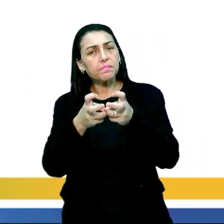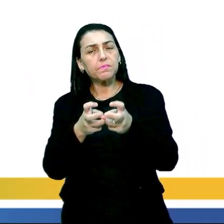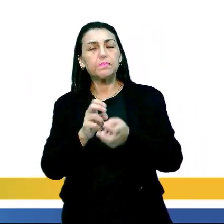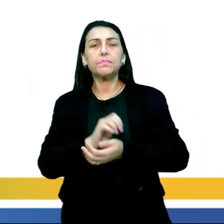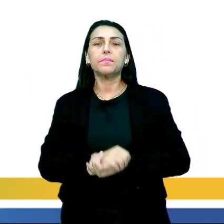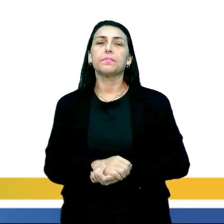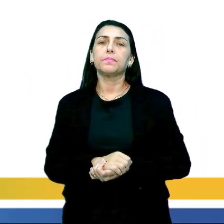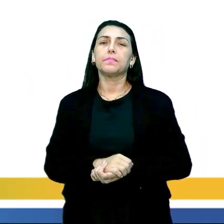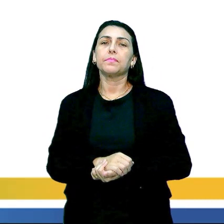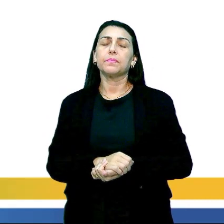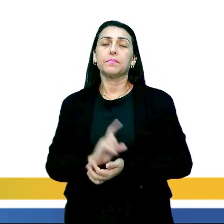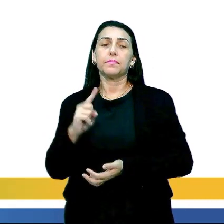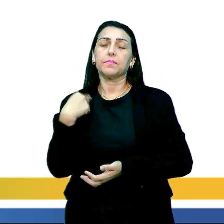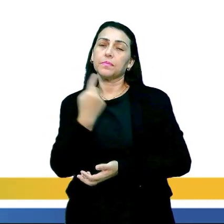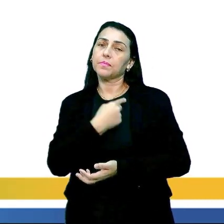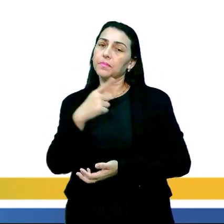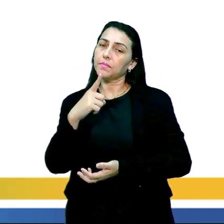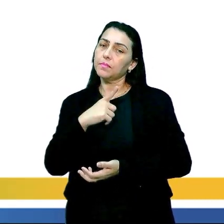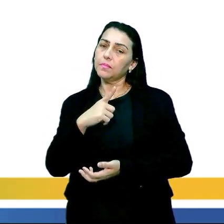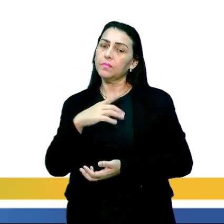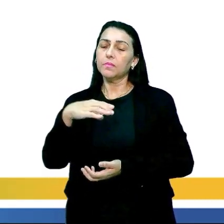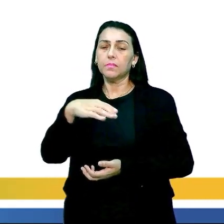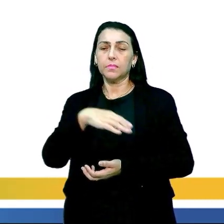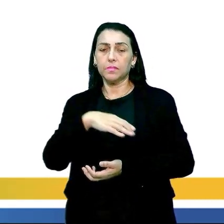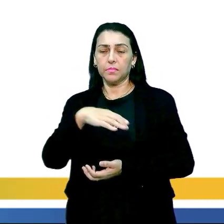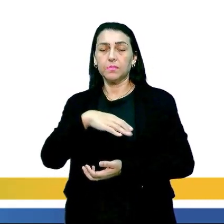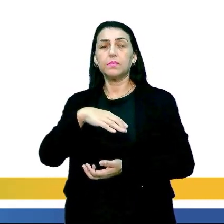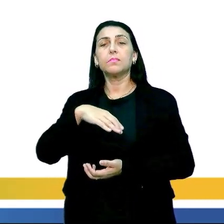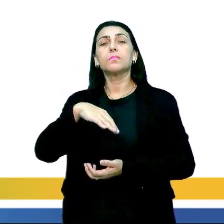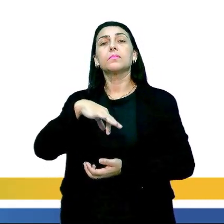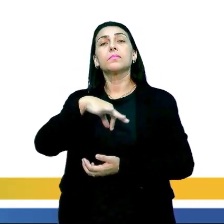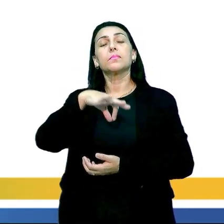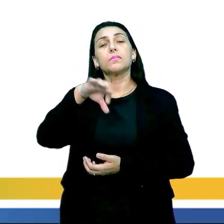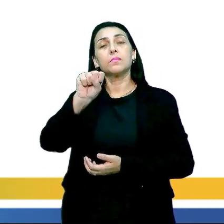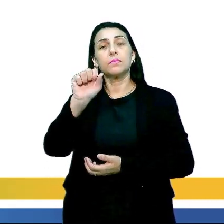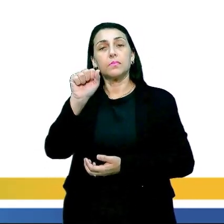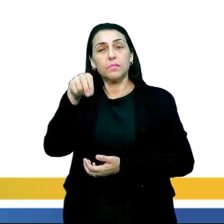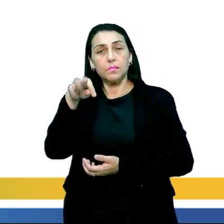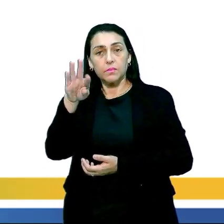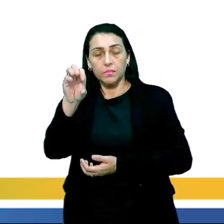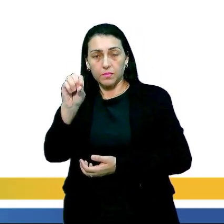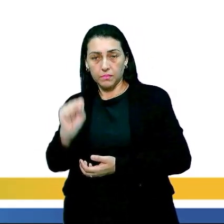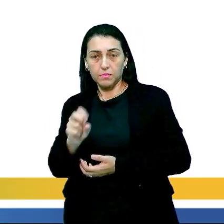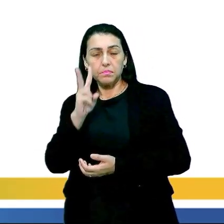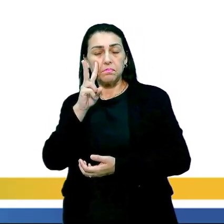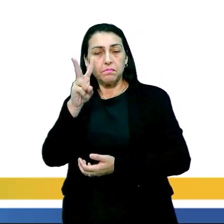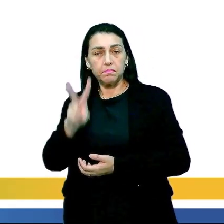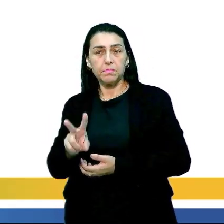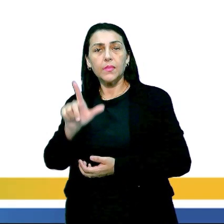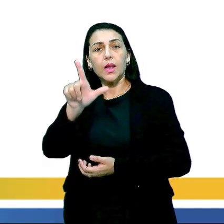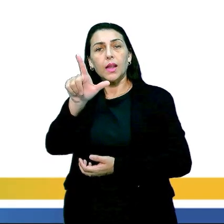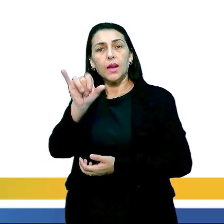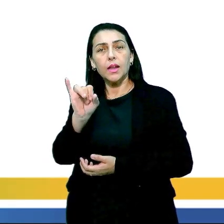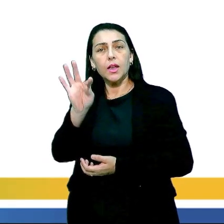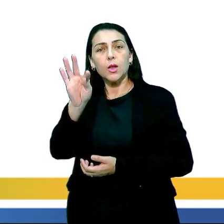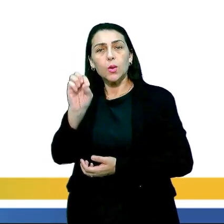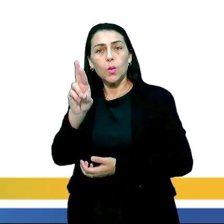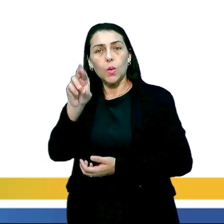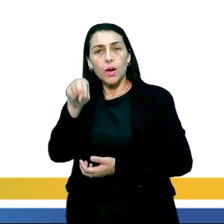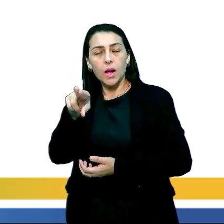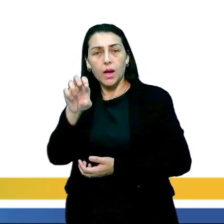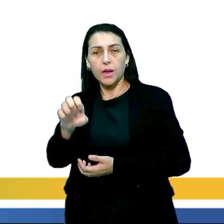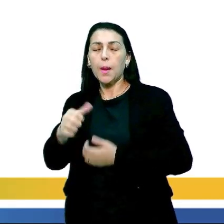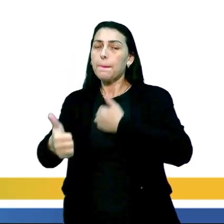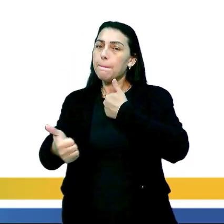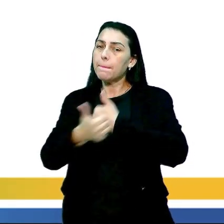comigo o seguinte. A gente tem a cidade de Santos, que é uma cidade litorânea. Vocês podem observar ali que ela fica bem próxima